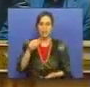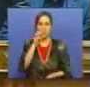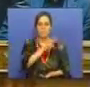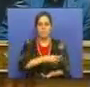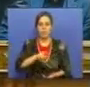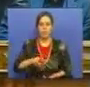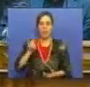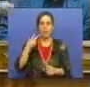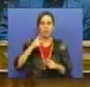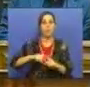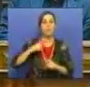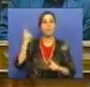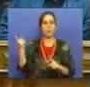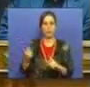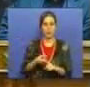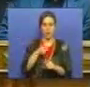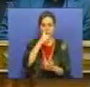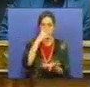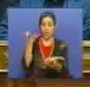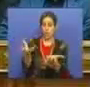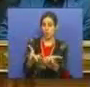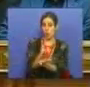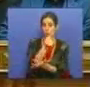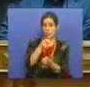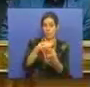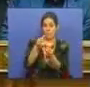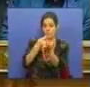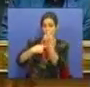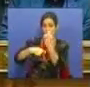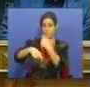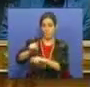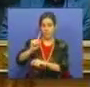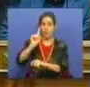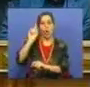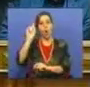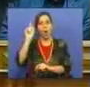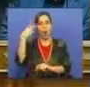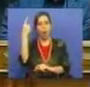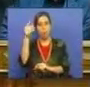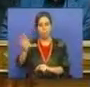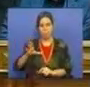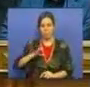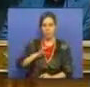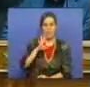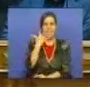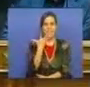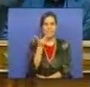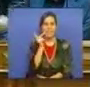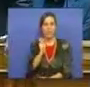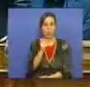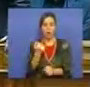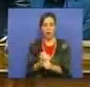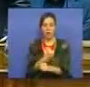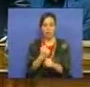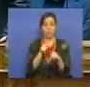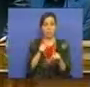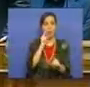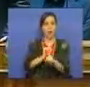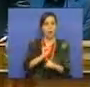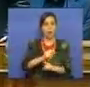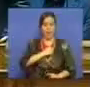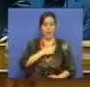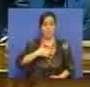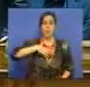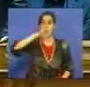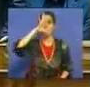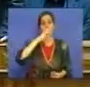por ano e se recupera nessa venda o que se ganharia em 5 anos da atividade da empresa, o